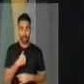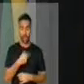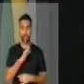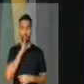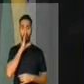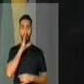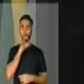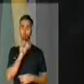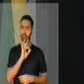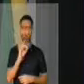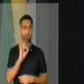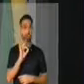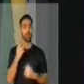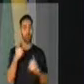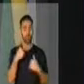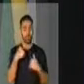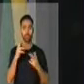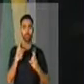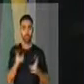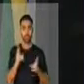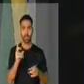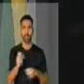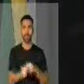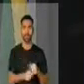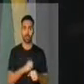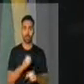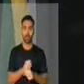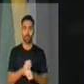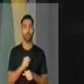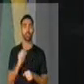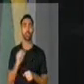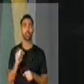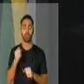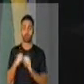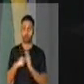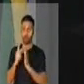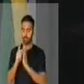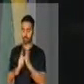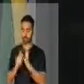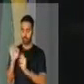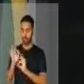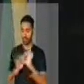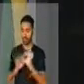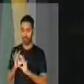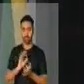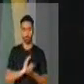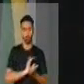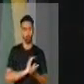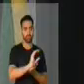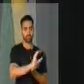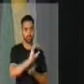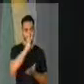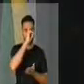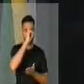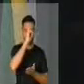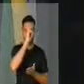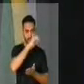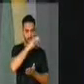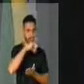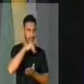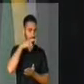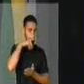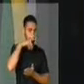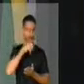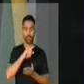Eu, individualmente, todos os anos, tenho priorizado emendas para as duas instituições da João Pessoa e